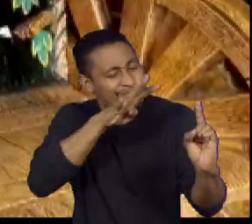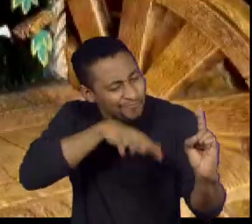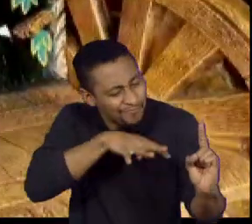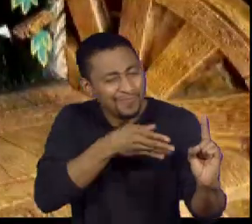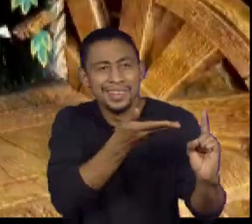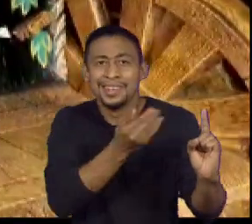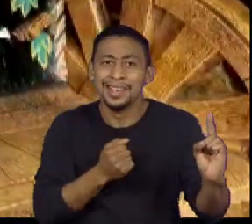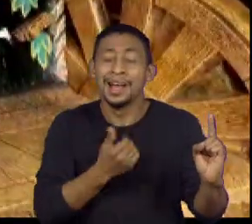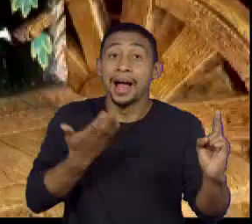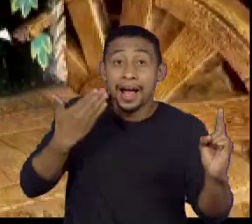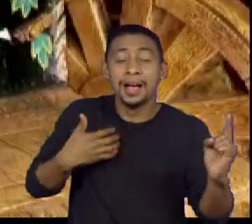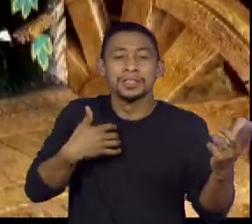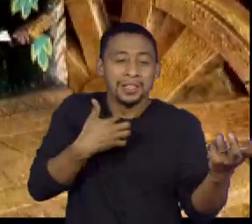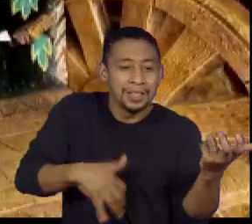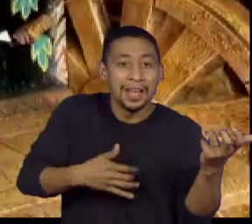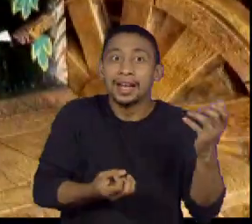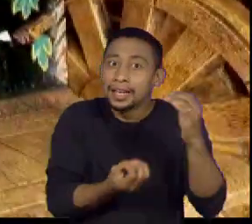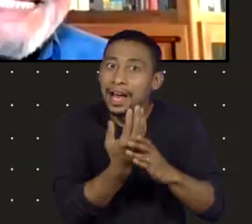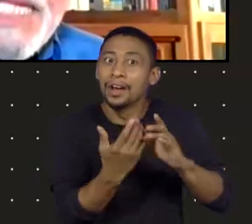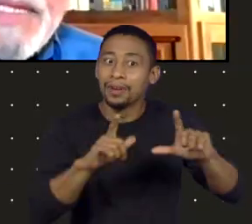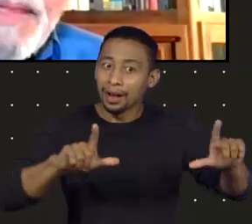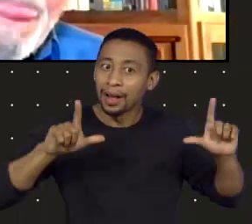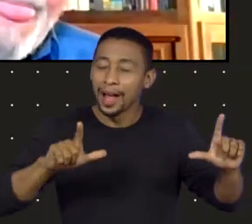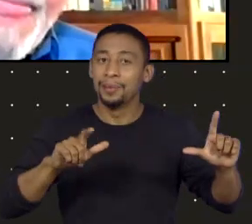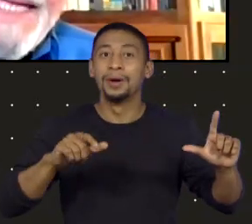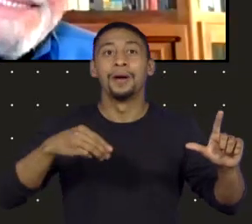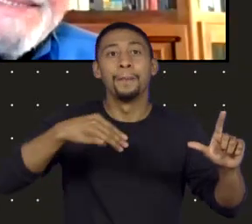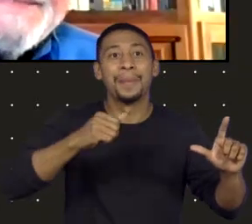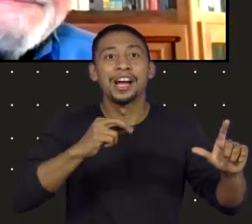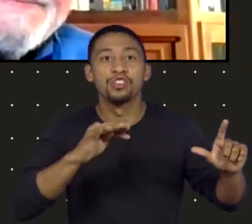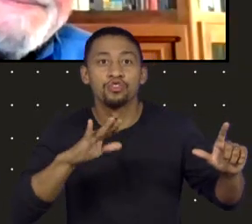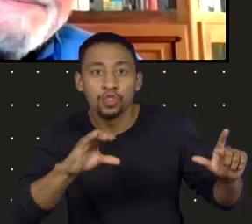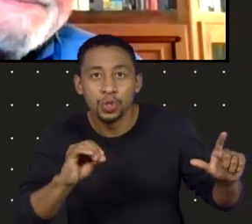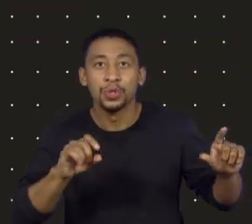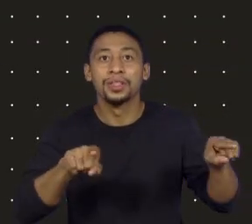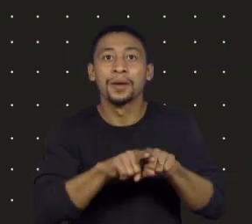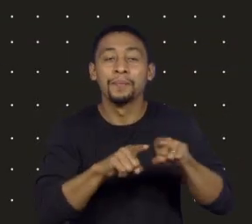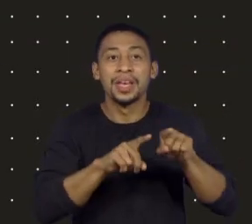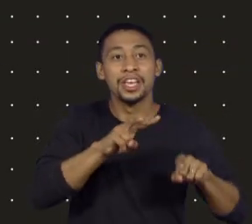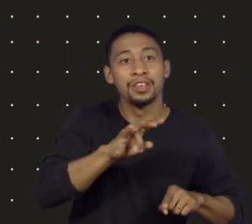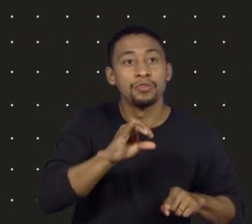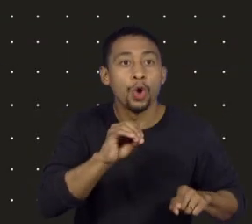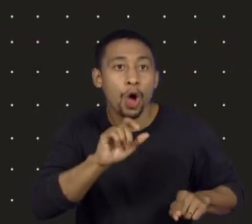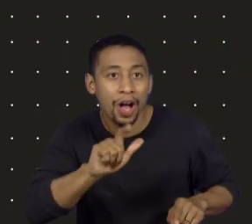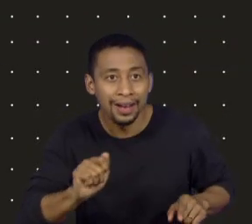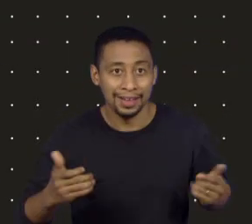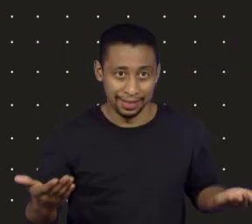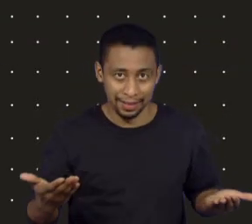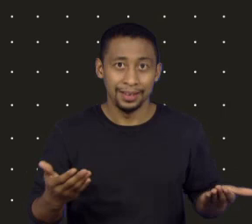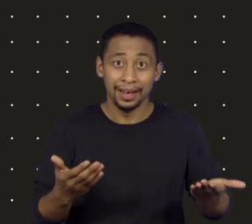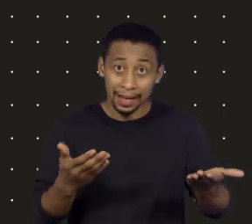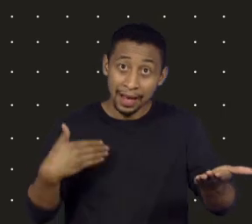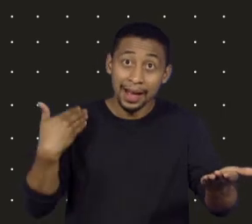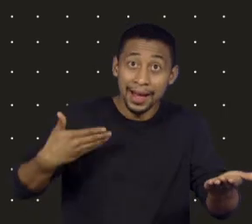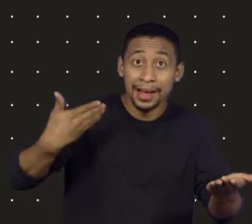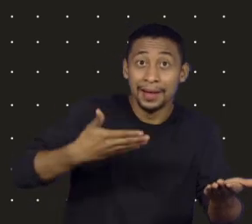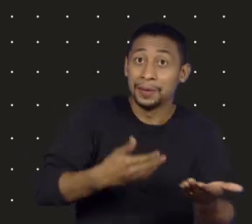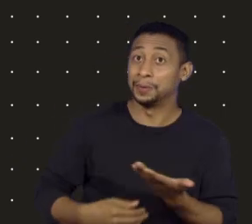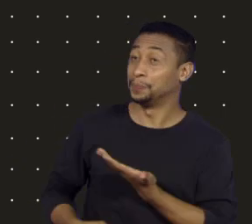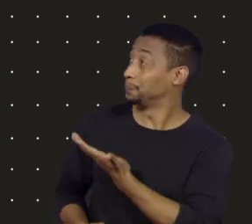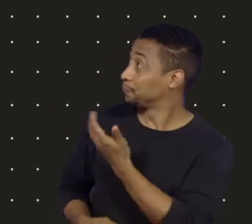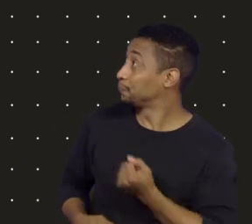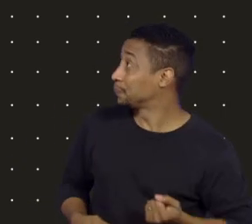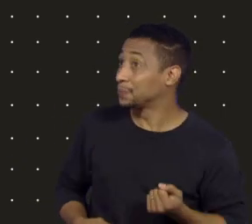através das capas de Paulinho da Viola, de Martim da Vila, e até que eu consegui que ele chegasse até Zeca Pagodinho, no caso eu,